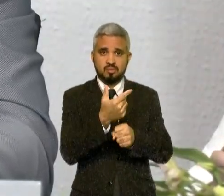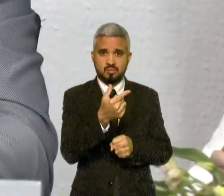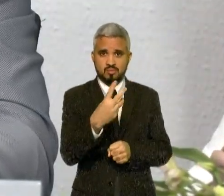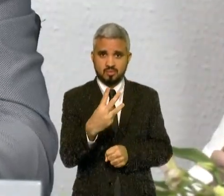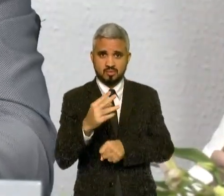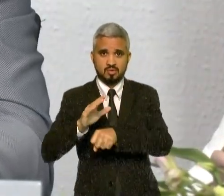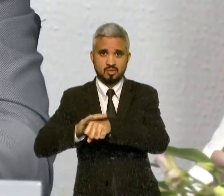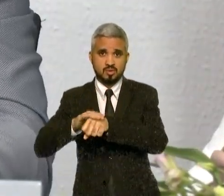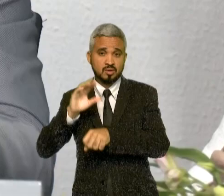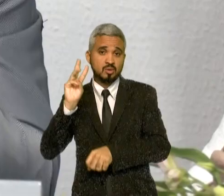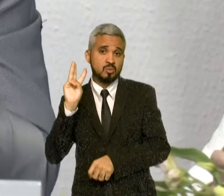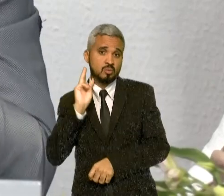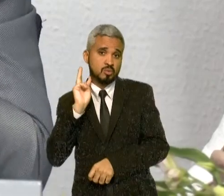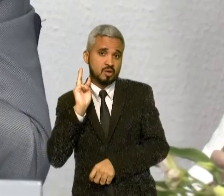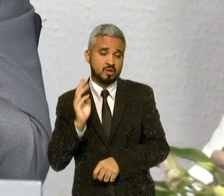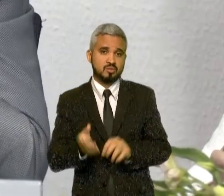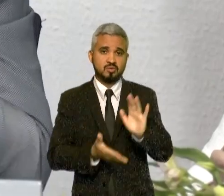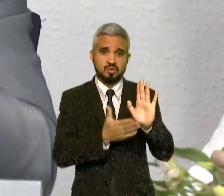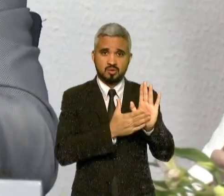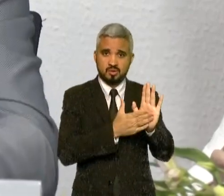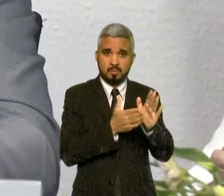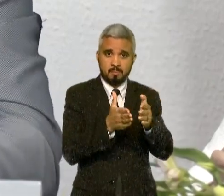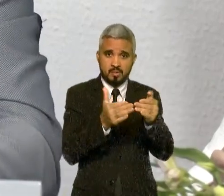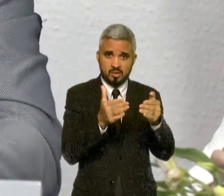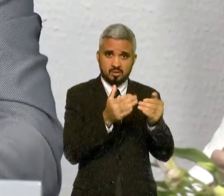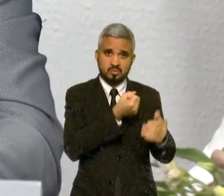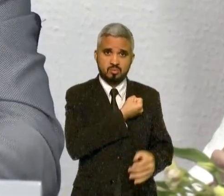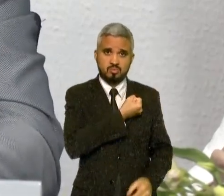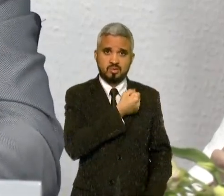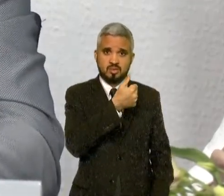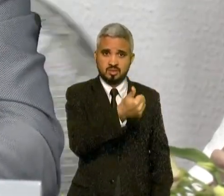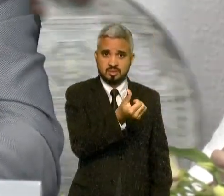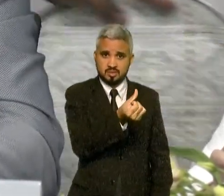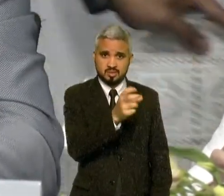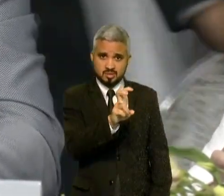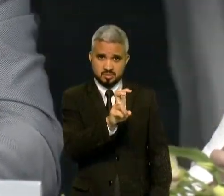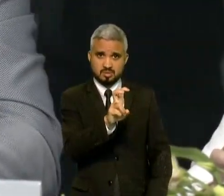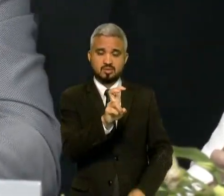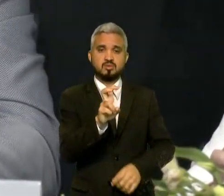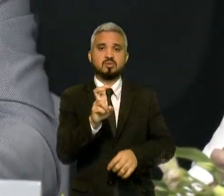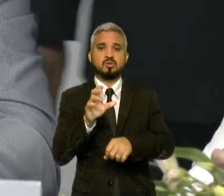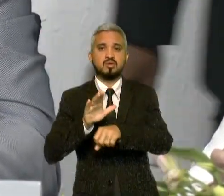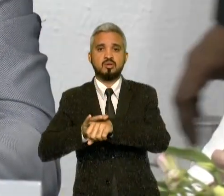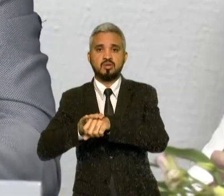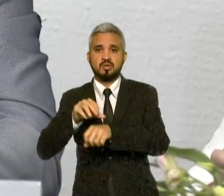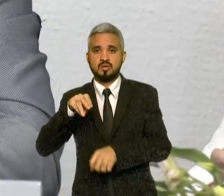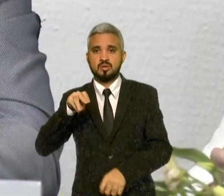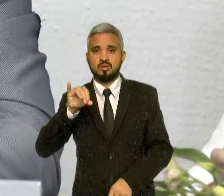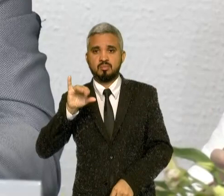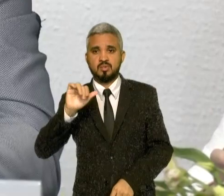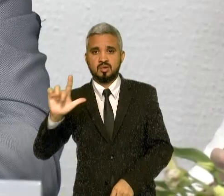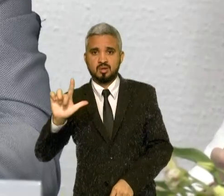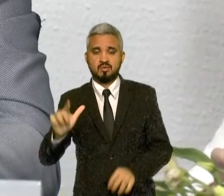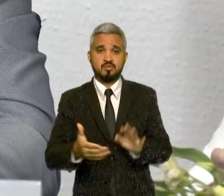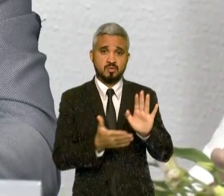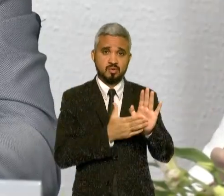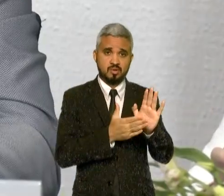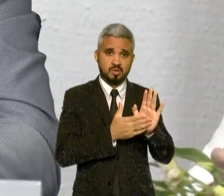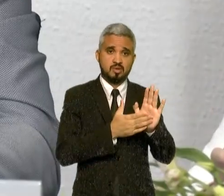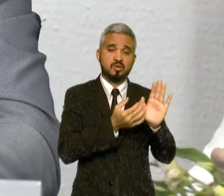Hector Cusso. Requerimento de número 165/2023, de autoria da deputada Micael Damasceno. Requerimento de